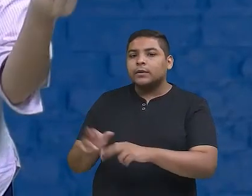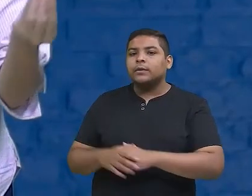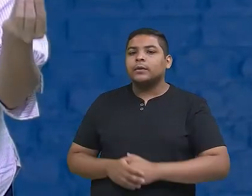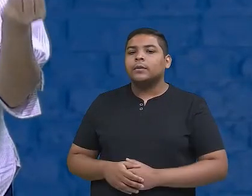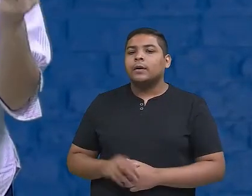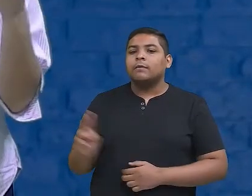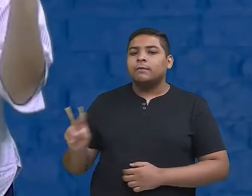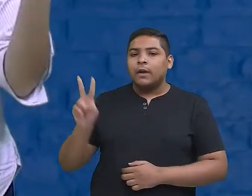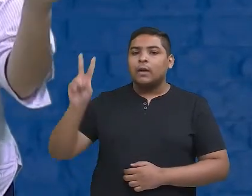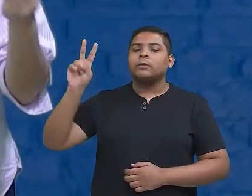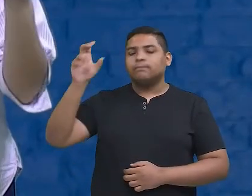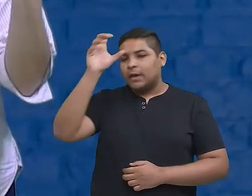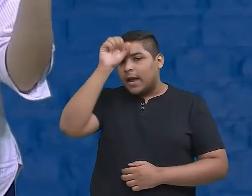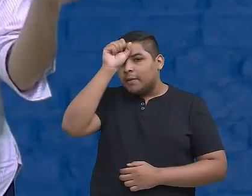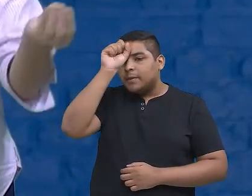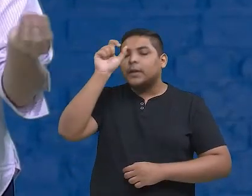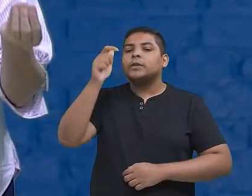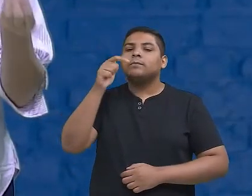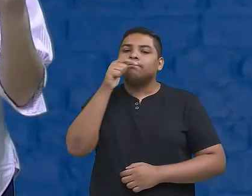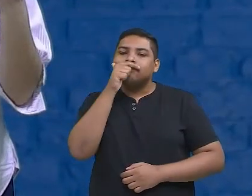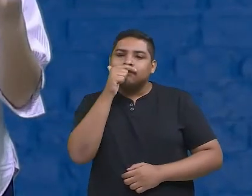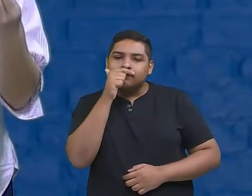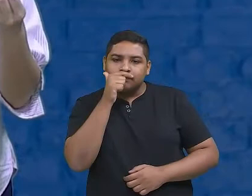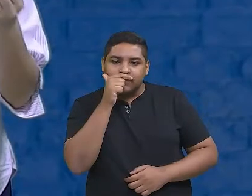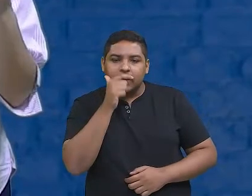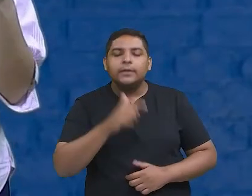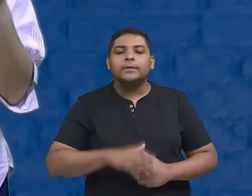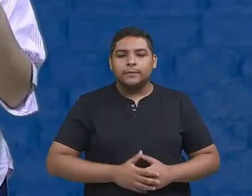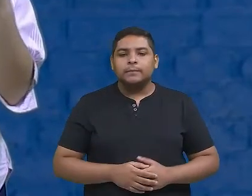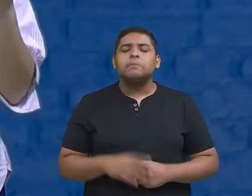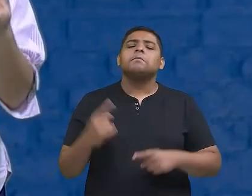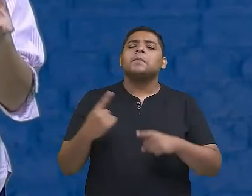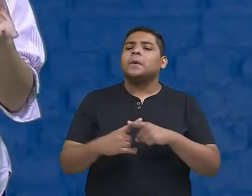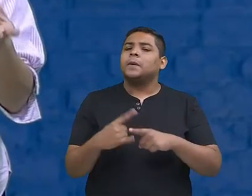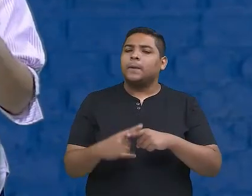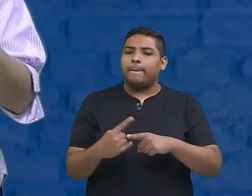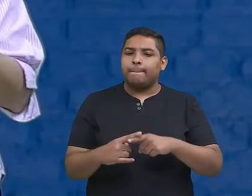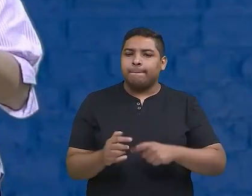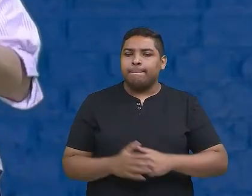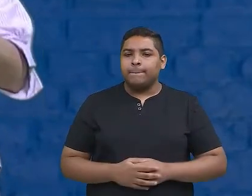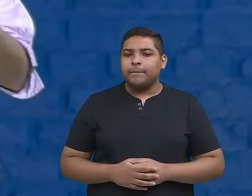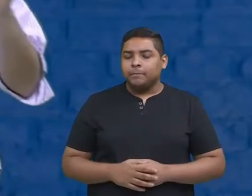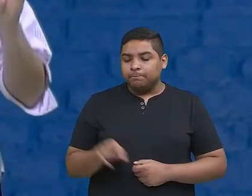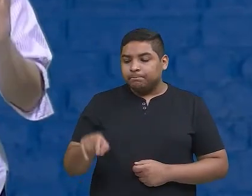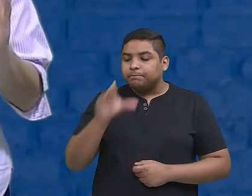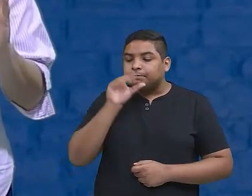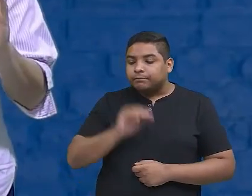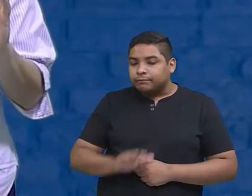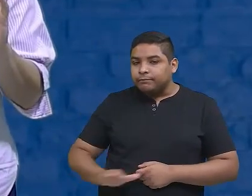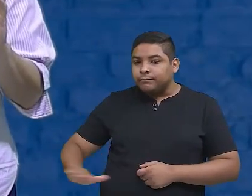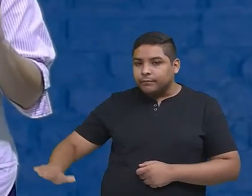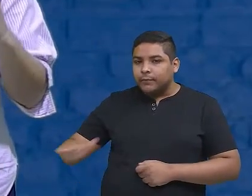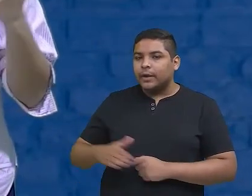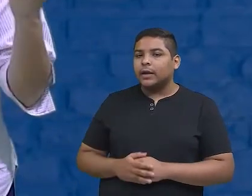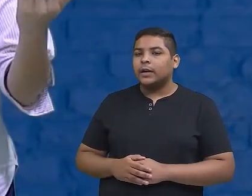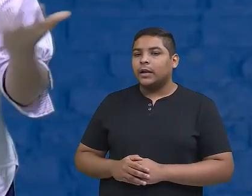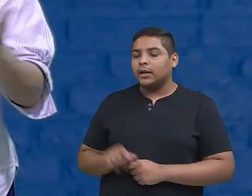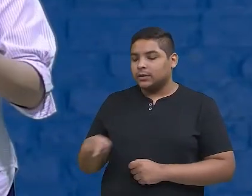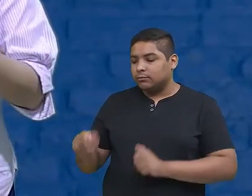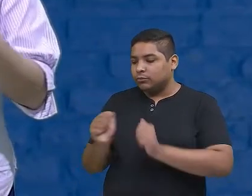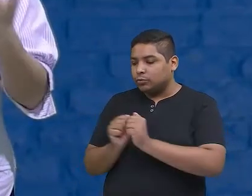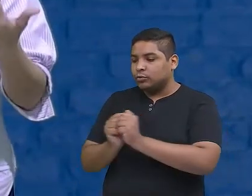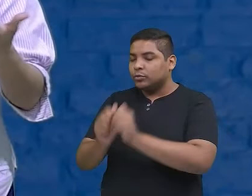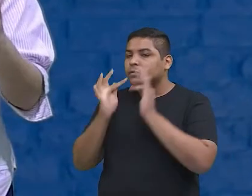aprende em casa, com o pai, a mãe. Por quê? Porque quando a criança fica naquela família,